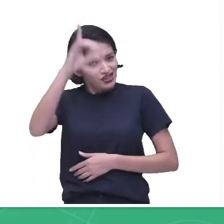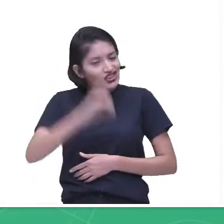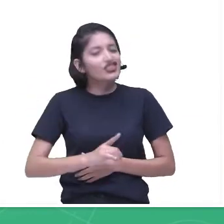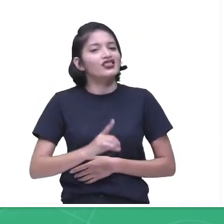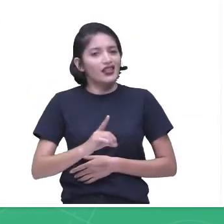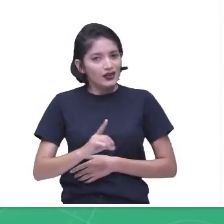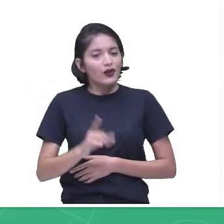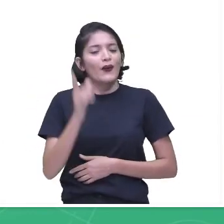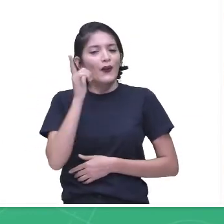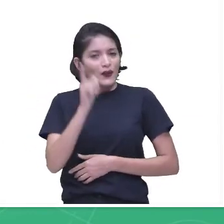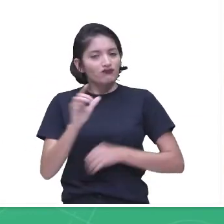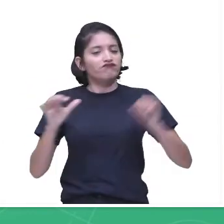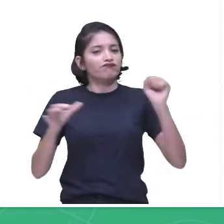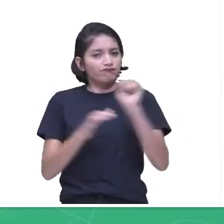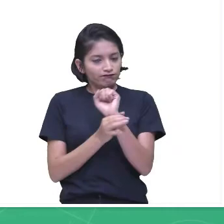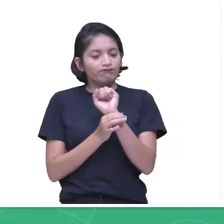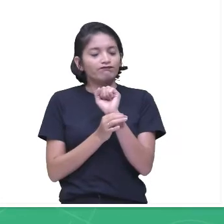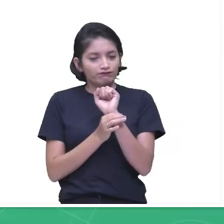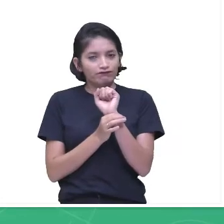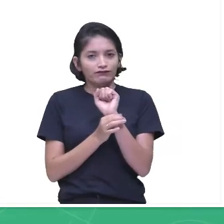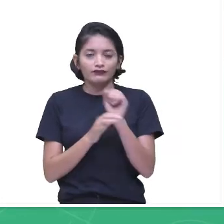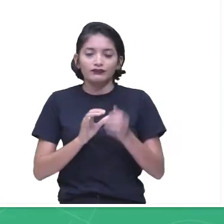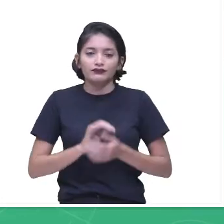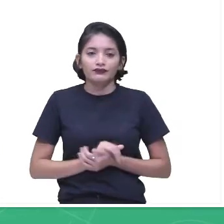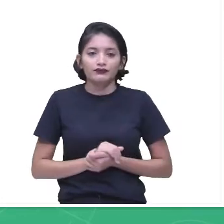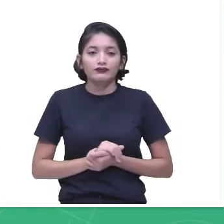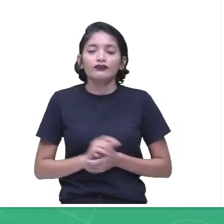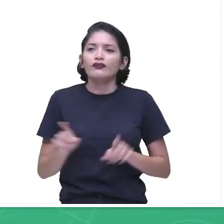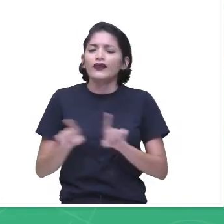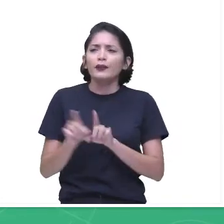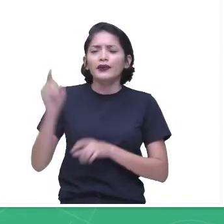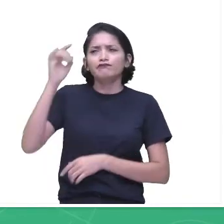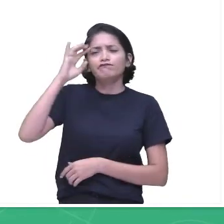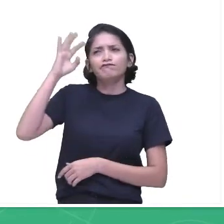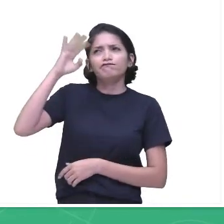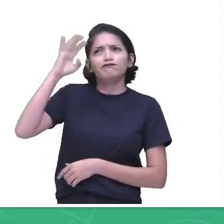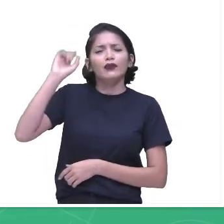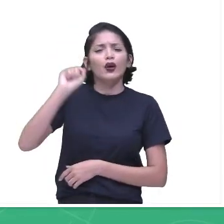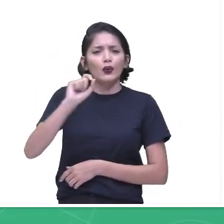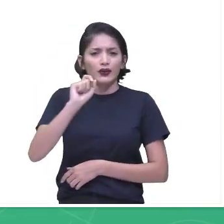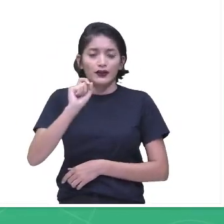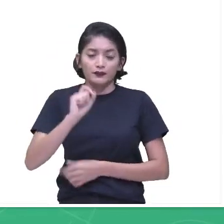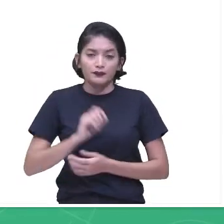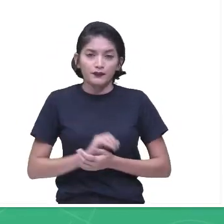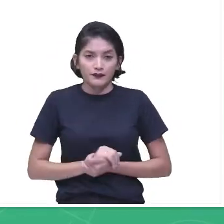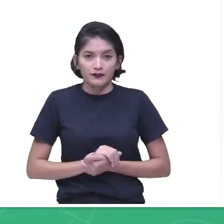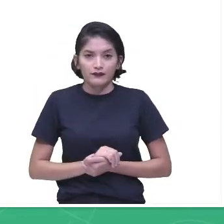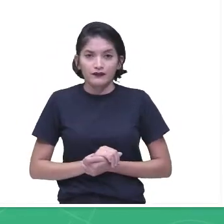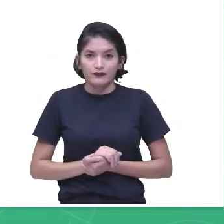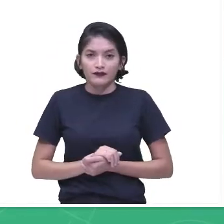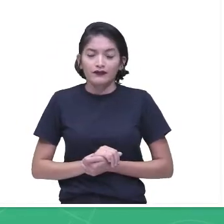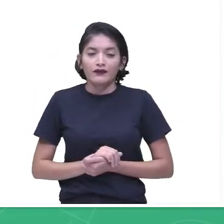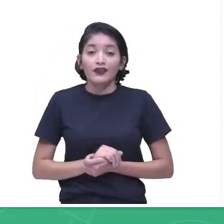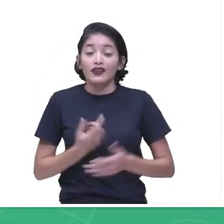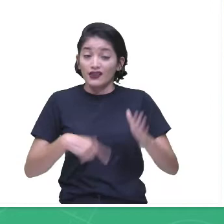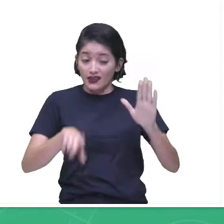esse direito de cidadania garantido. E refletido que, embora na letra da lei nós